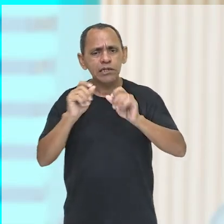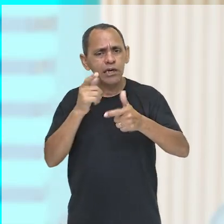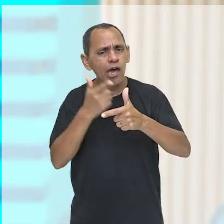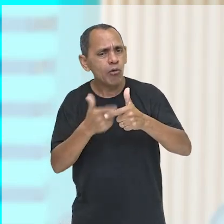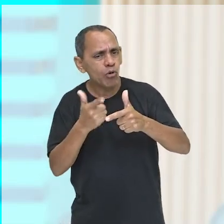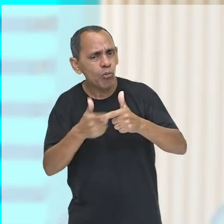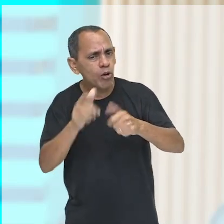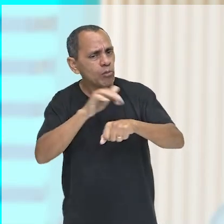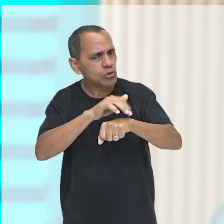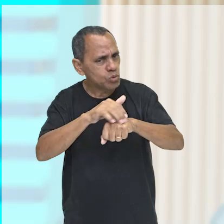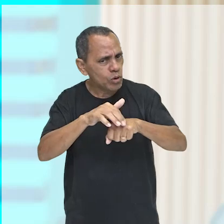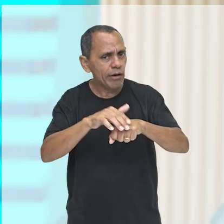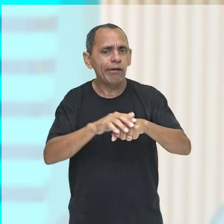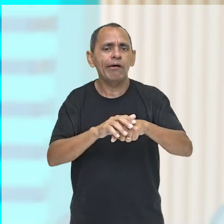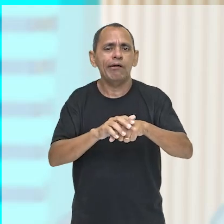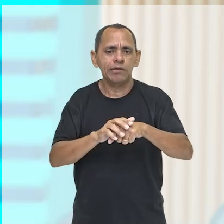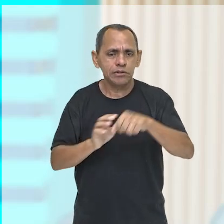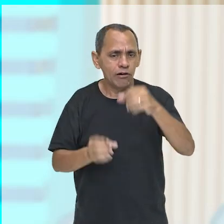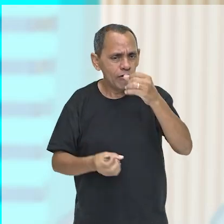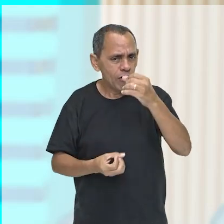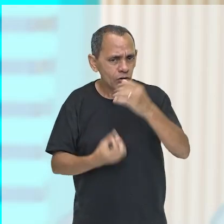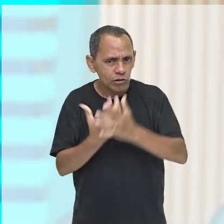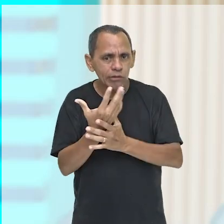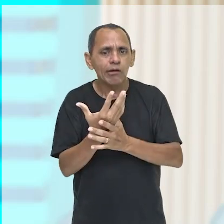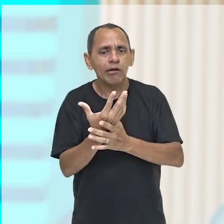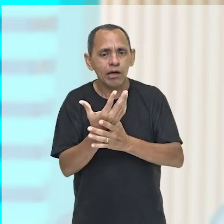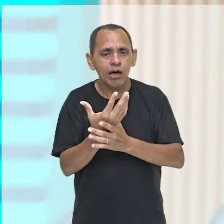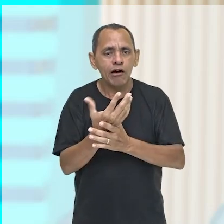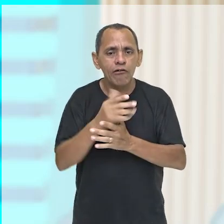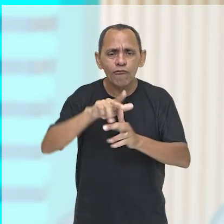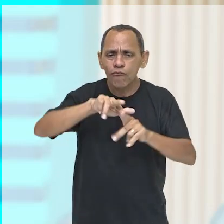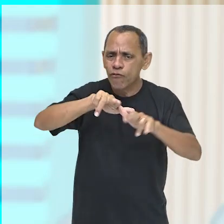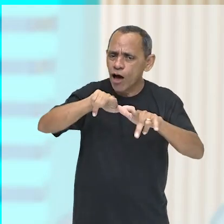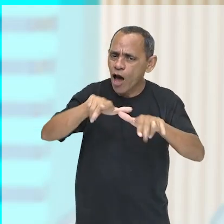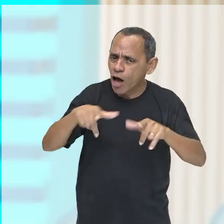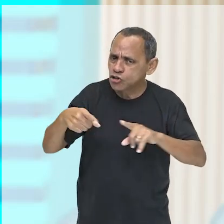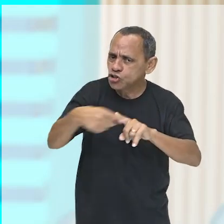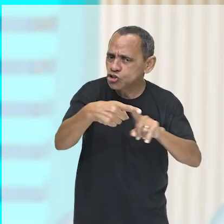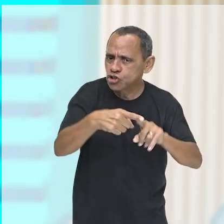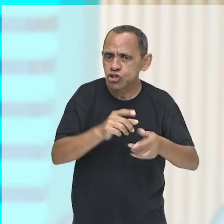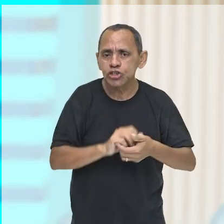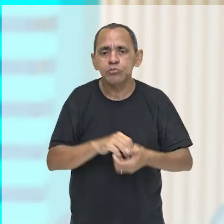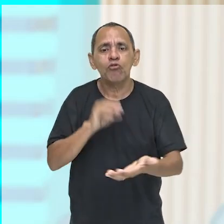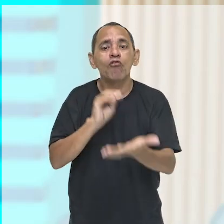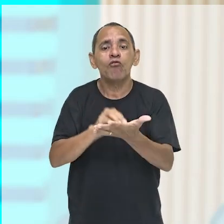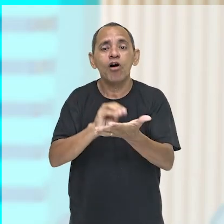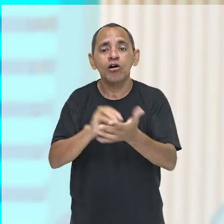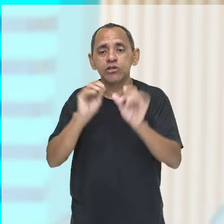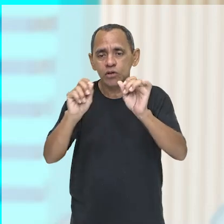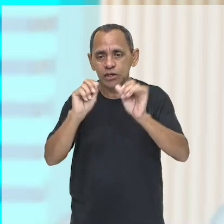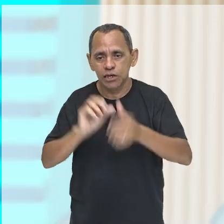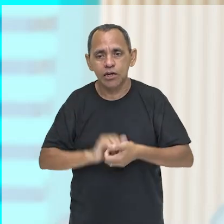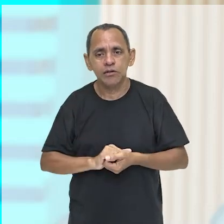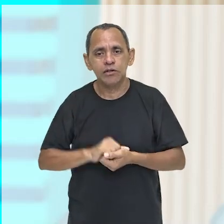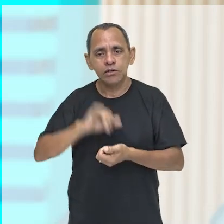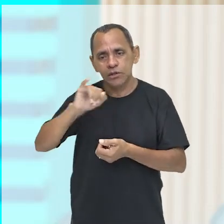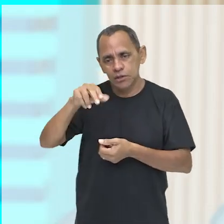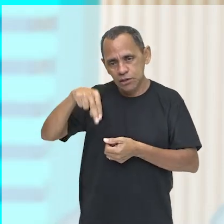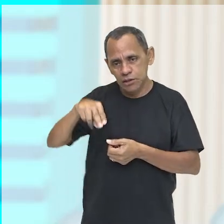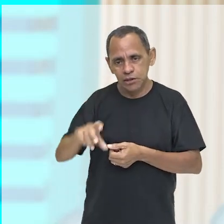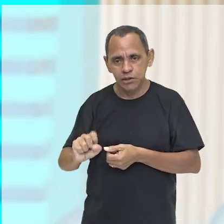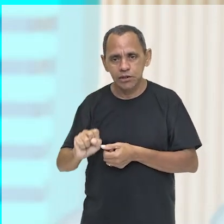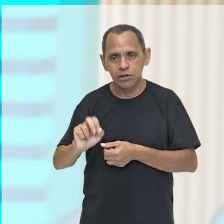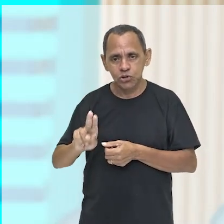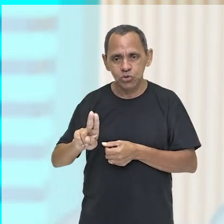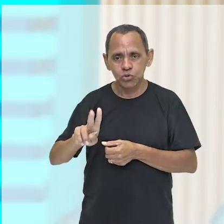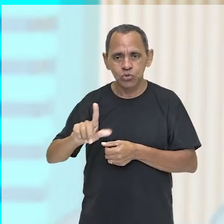origem múltipla, decorrente da falta de insulina ou da incapacidade ou também da falta de